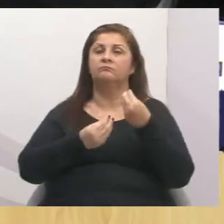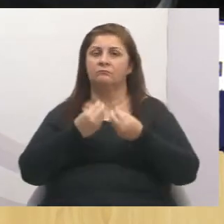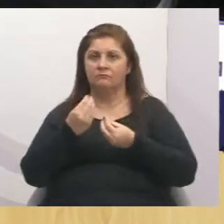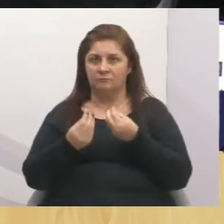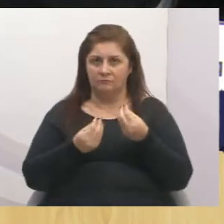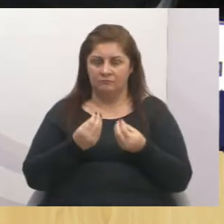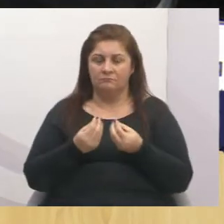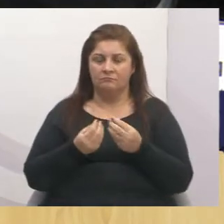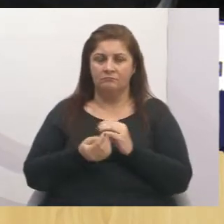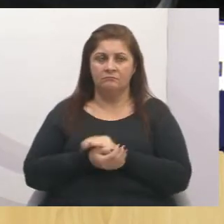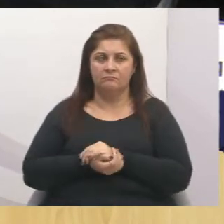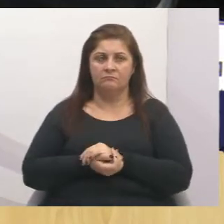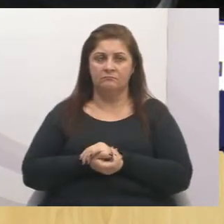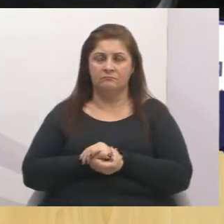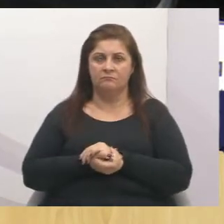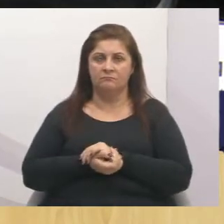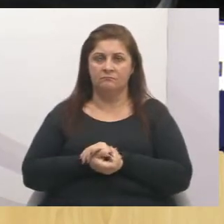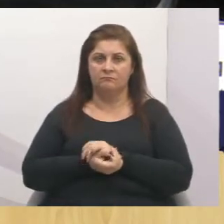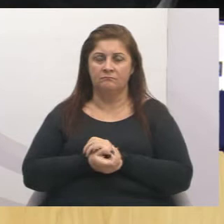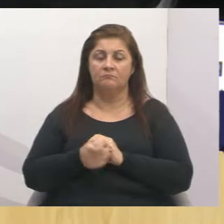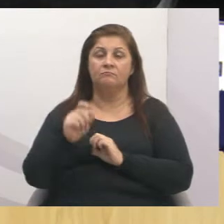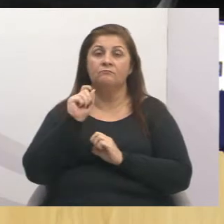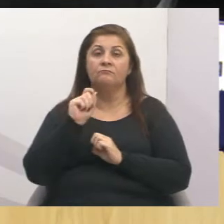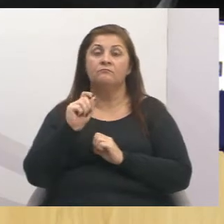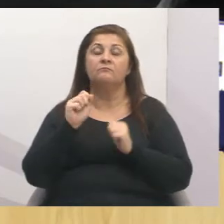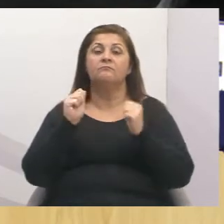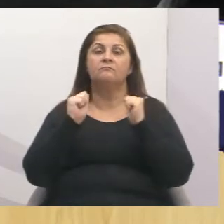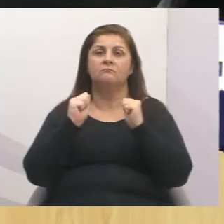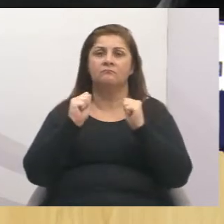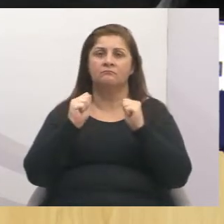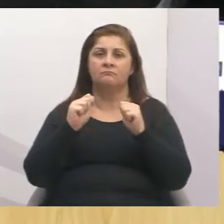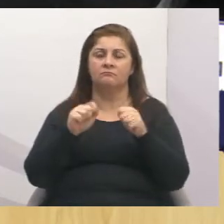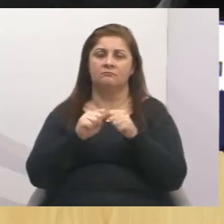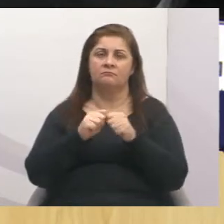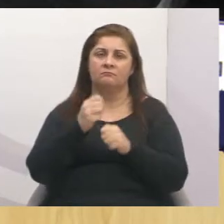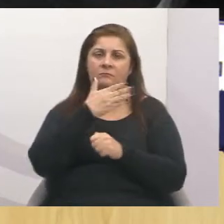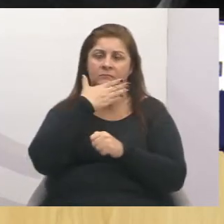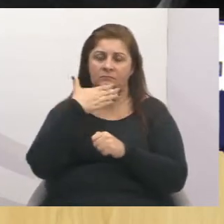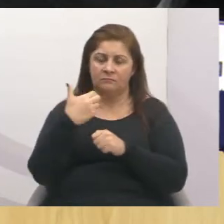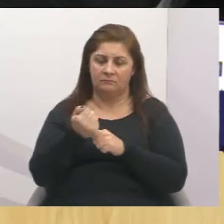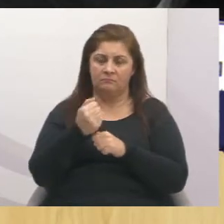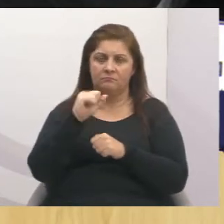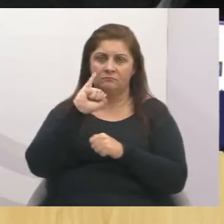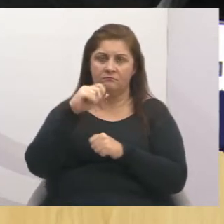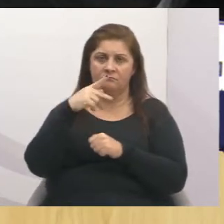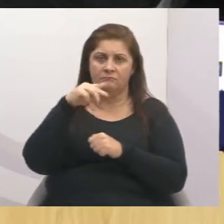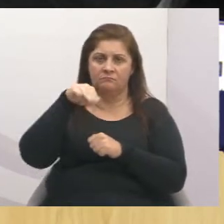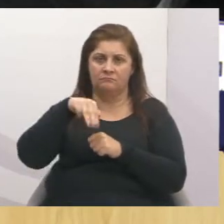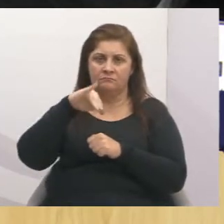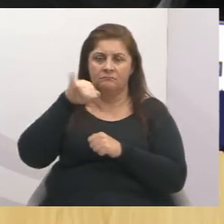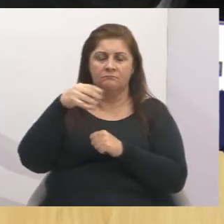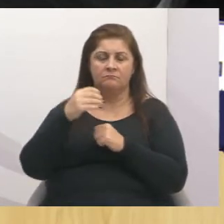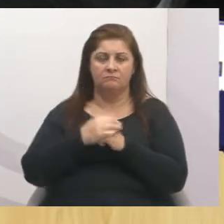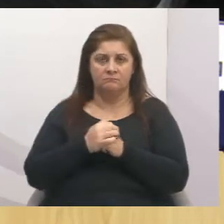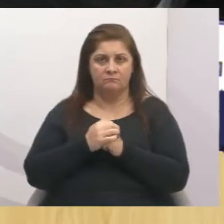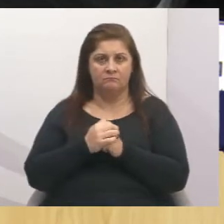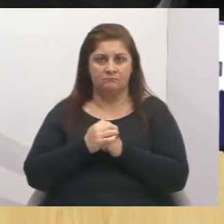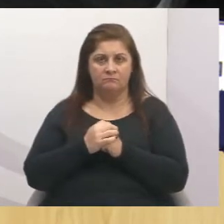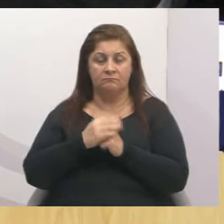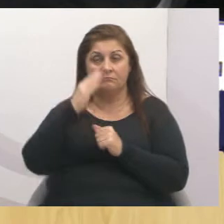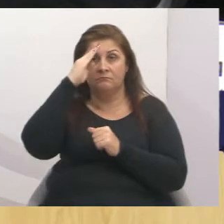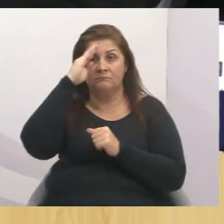essa situação e o que a gente pode melhorar em relação ao Instituto, principalmente de forma